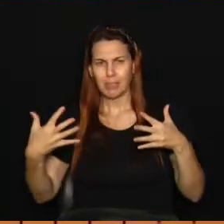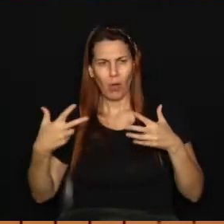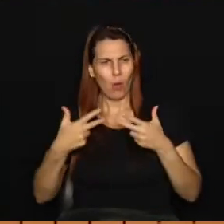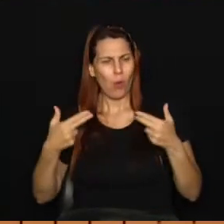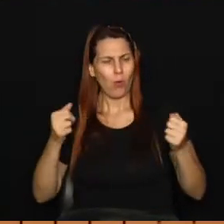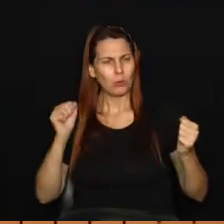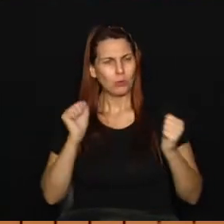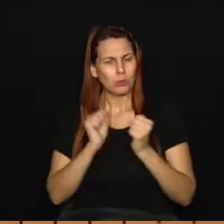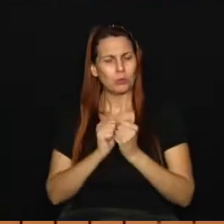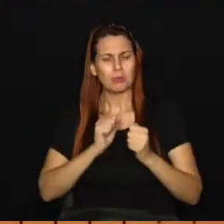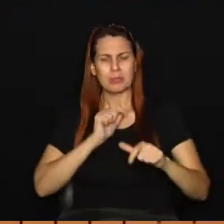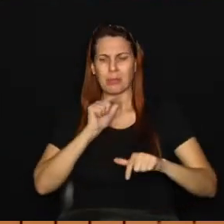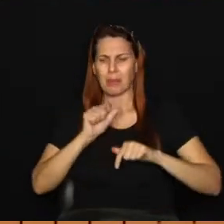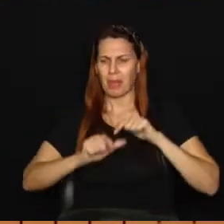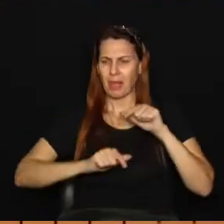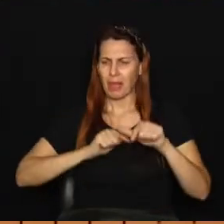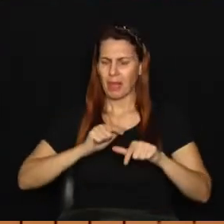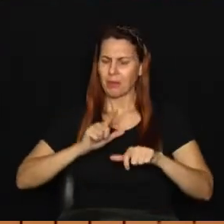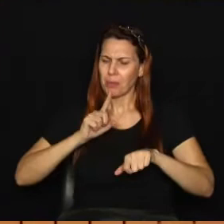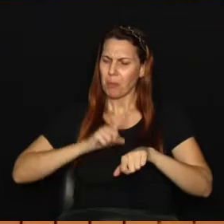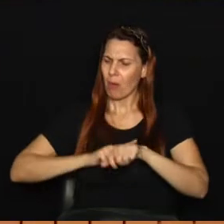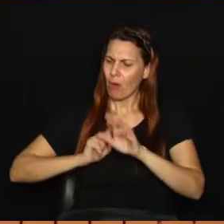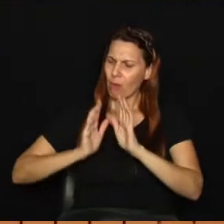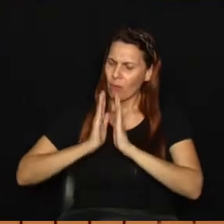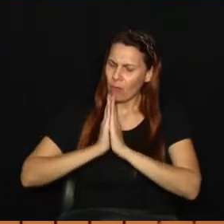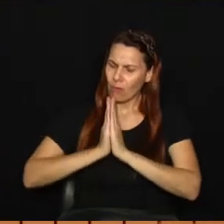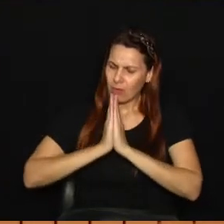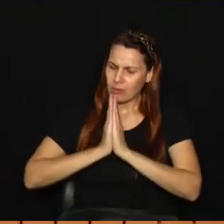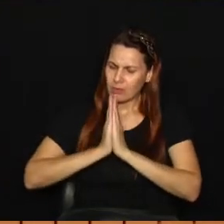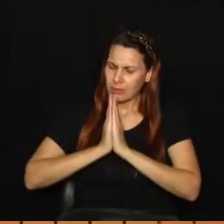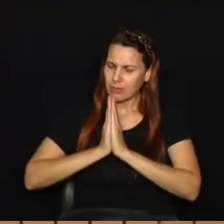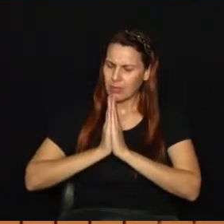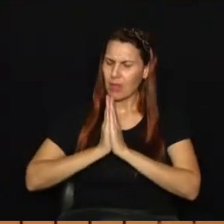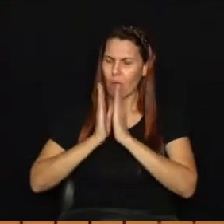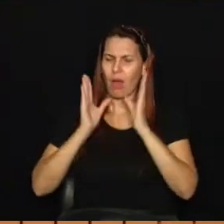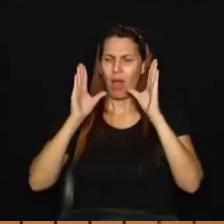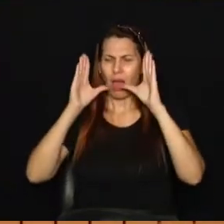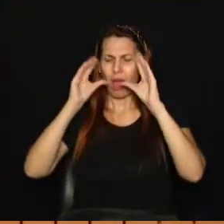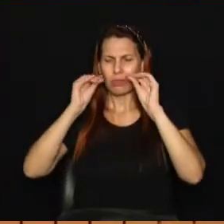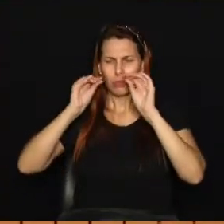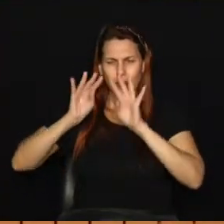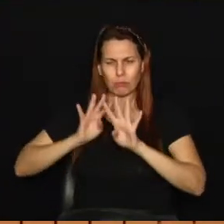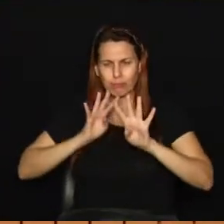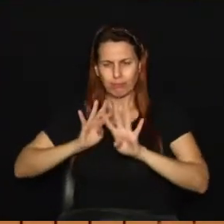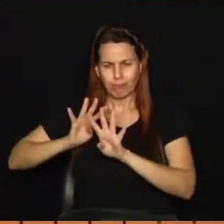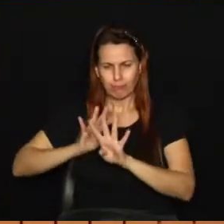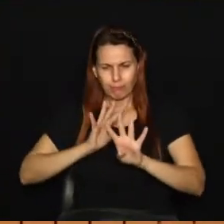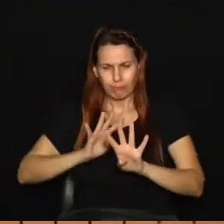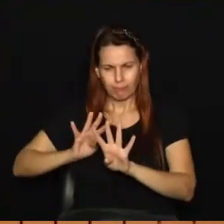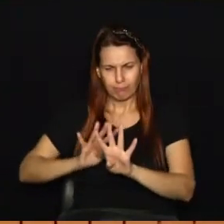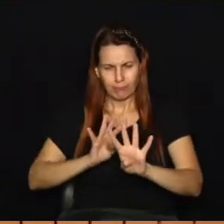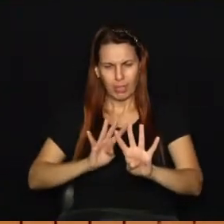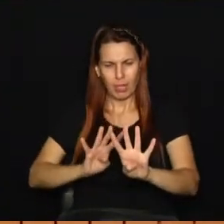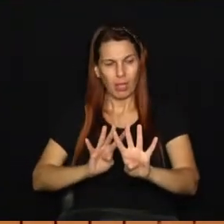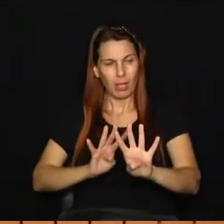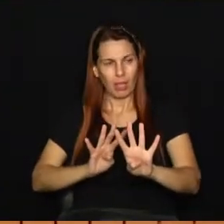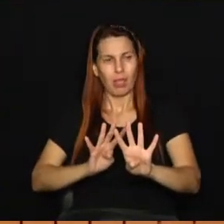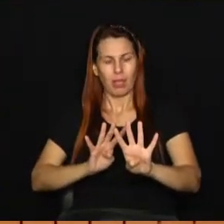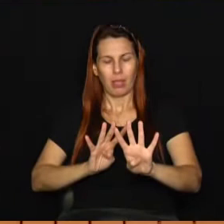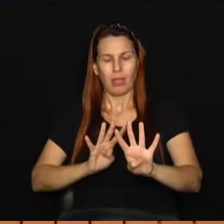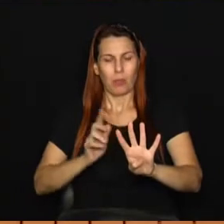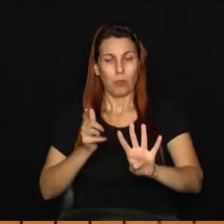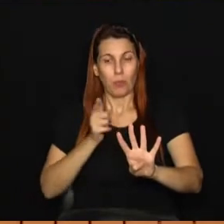trabalhos, quantos momentos de oração, procissões da madrugada, né? Fizemos nesse tempo também